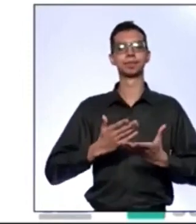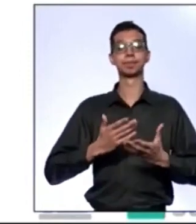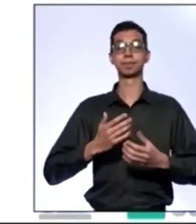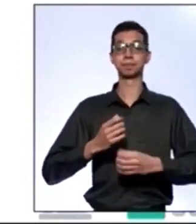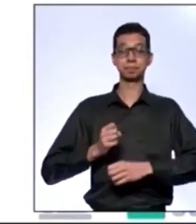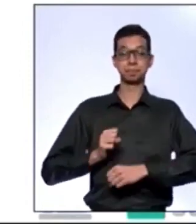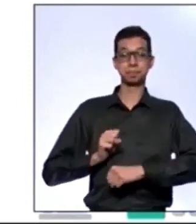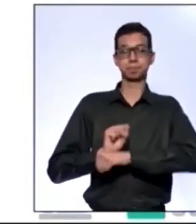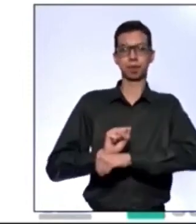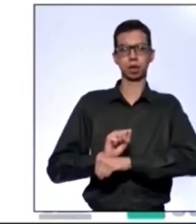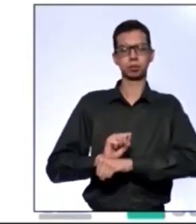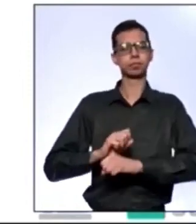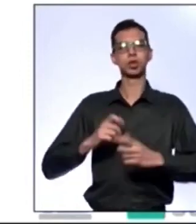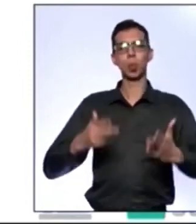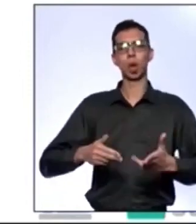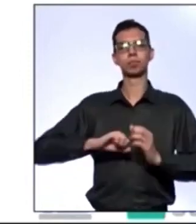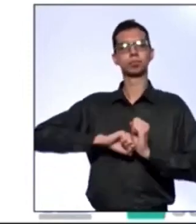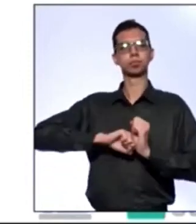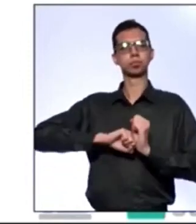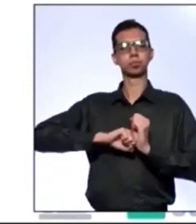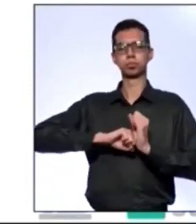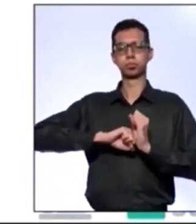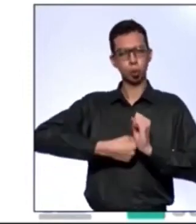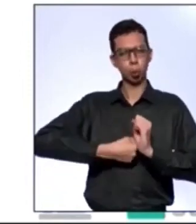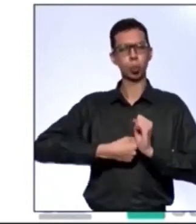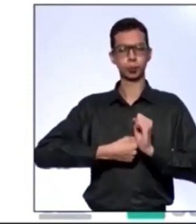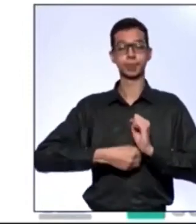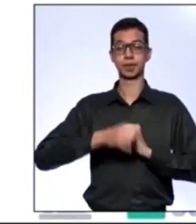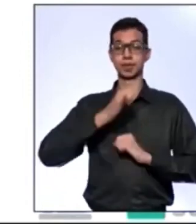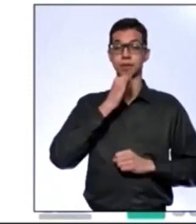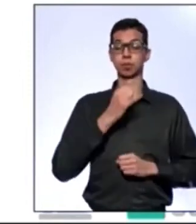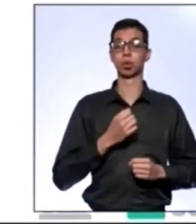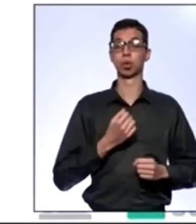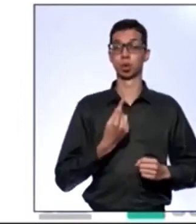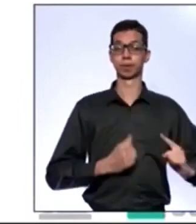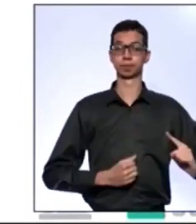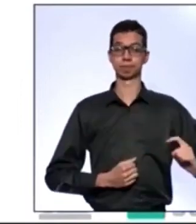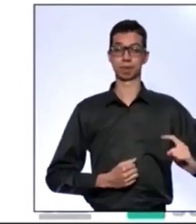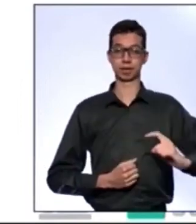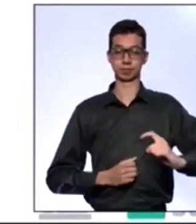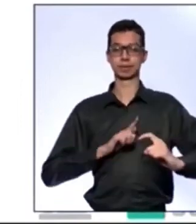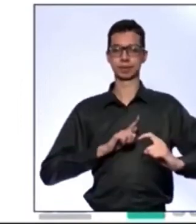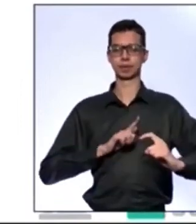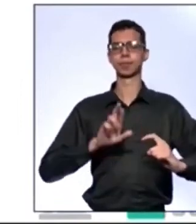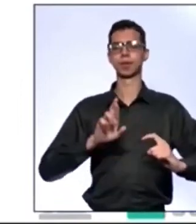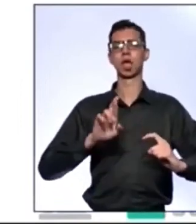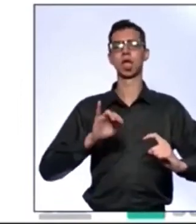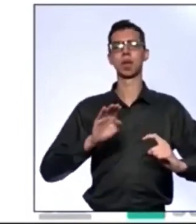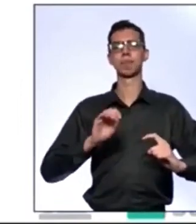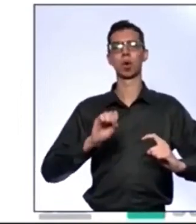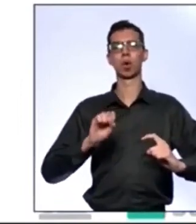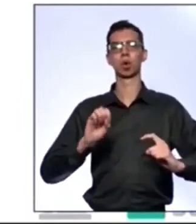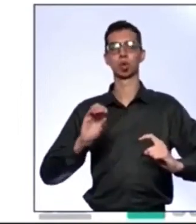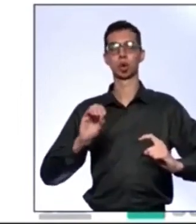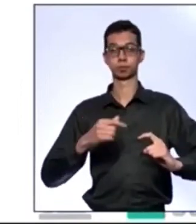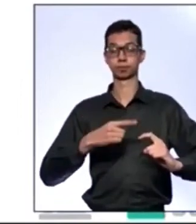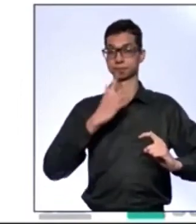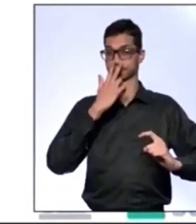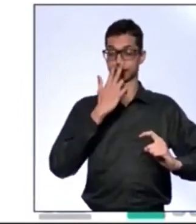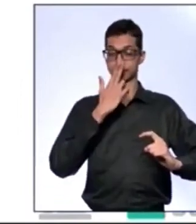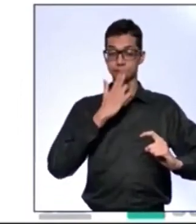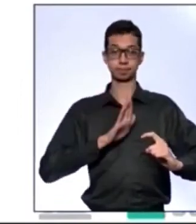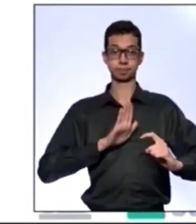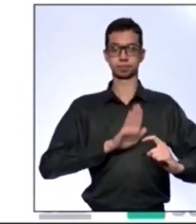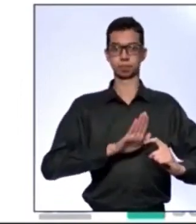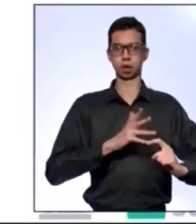proteínas. Se uma bactéria tem seus ribossomos inibidos, significa que essas